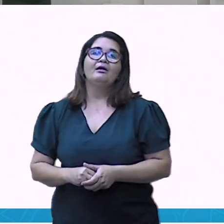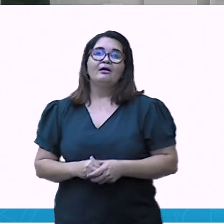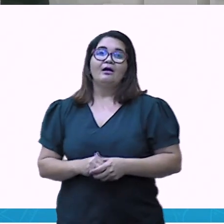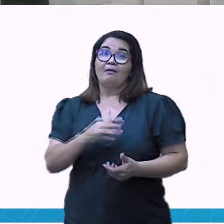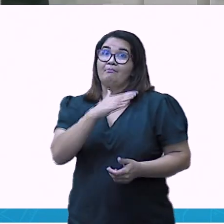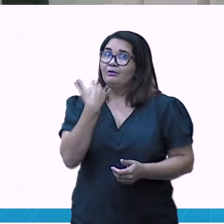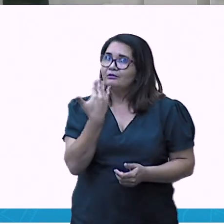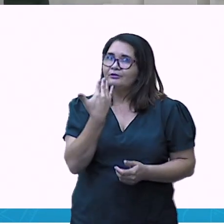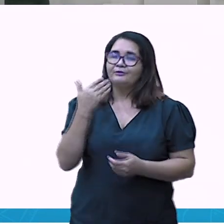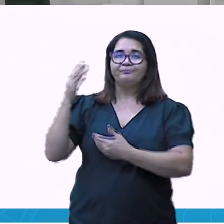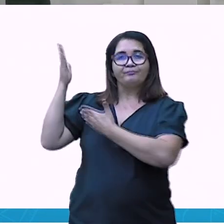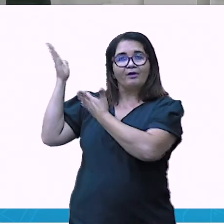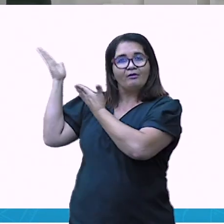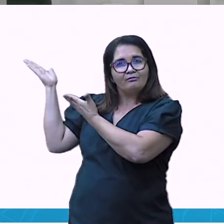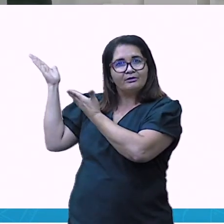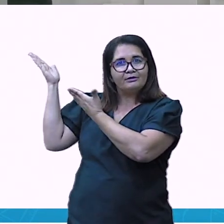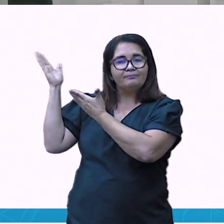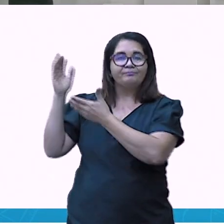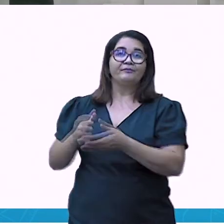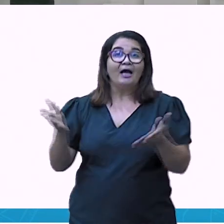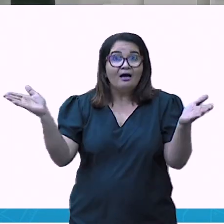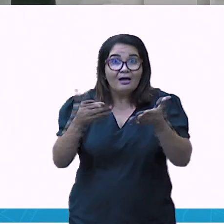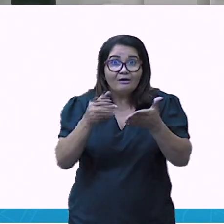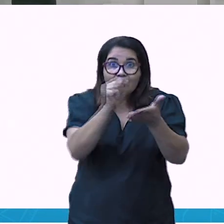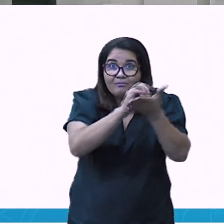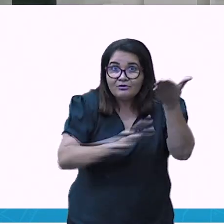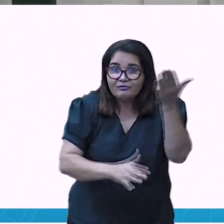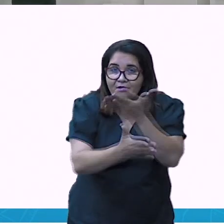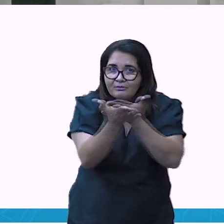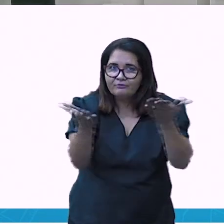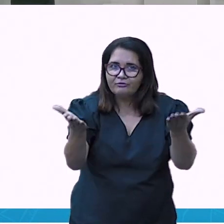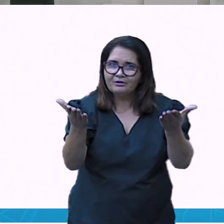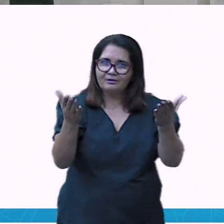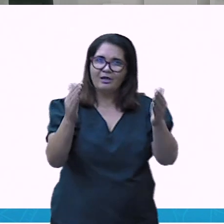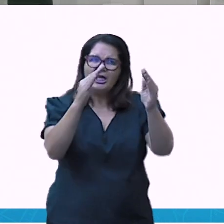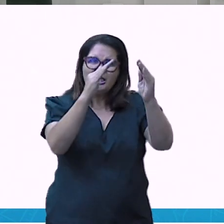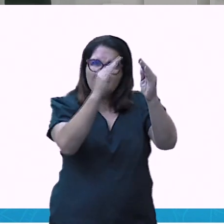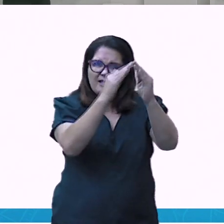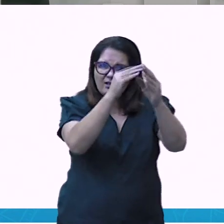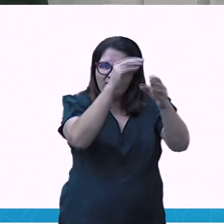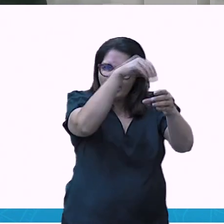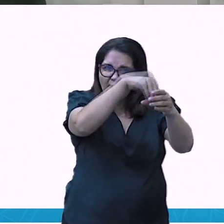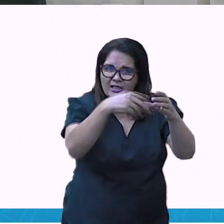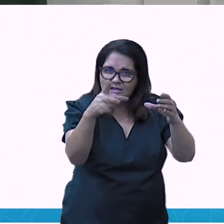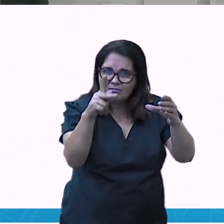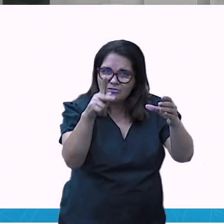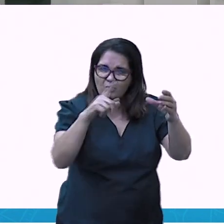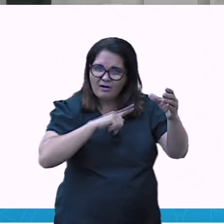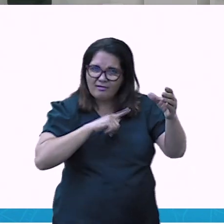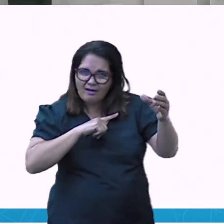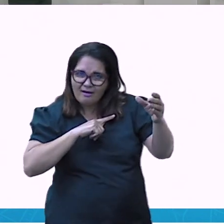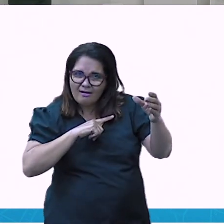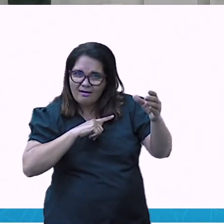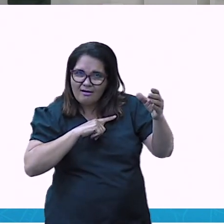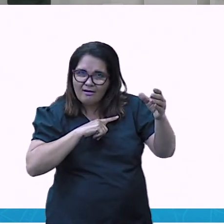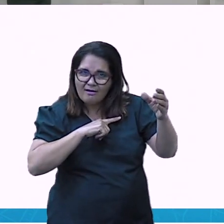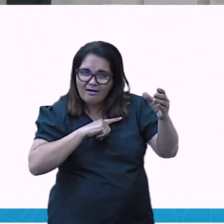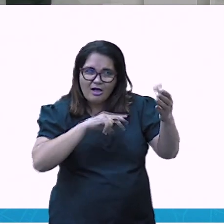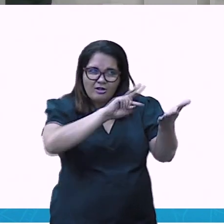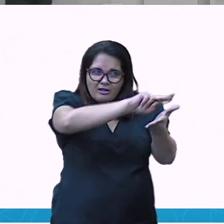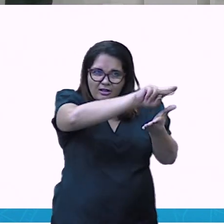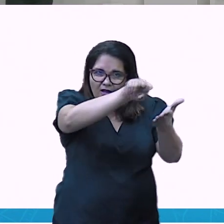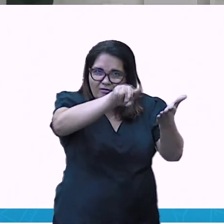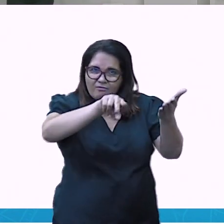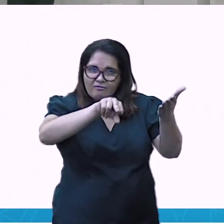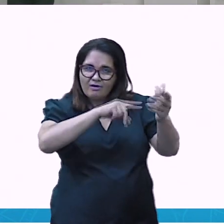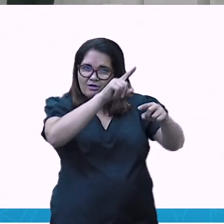sua casa, faça uma lista de possíveis situações que levariam a um acidente doméstico. Você vai colocar um debaixo do